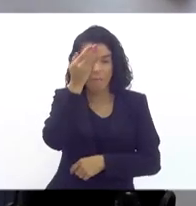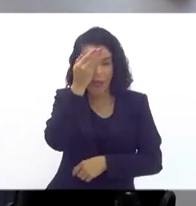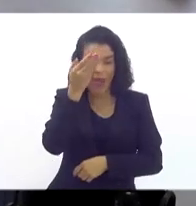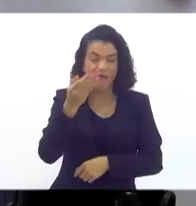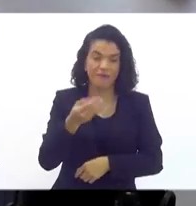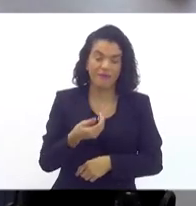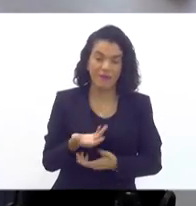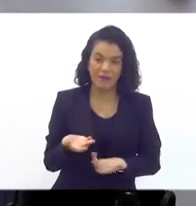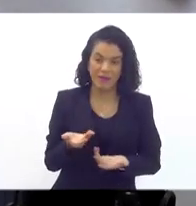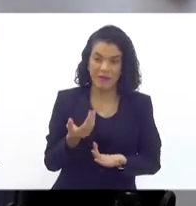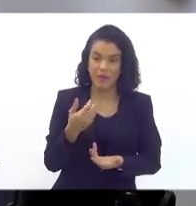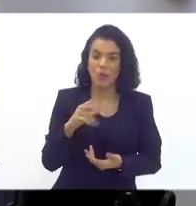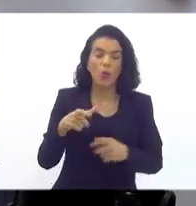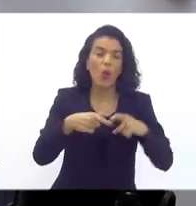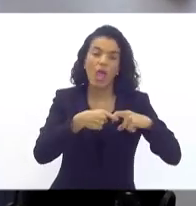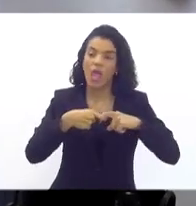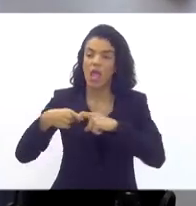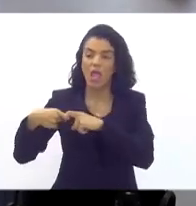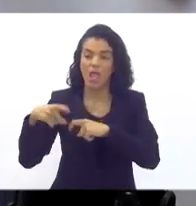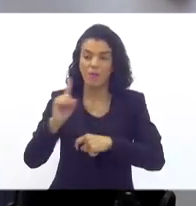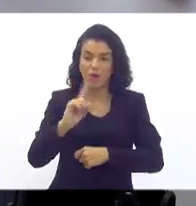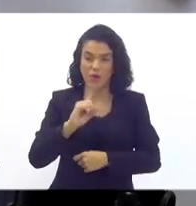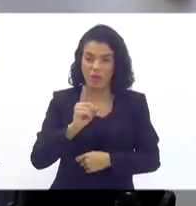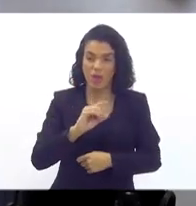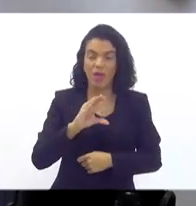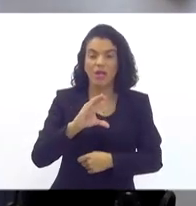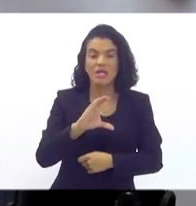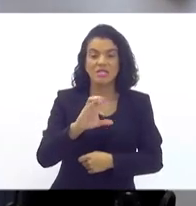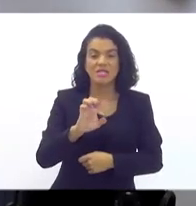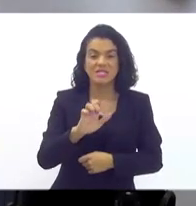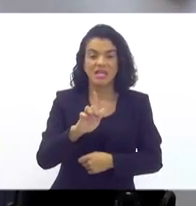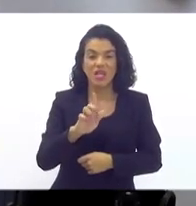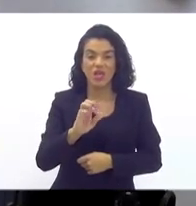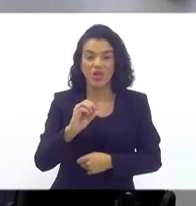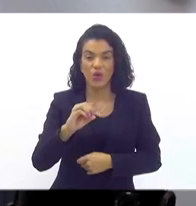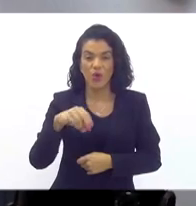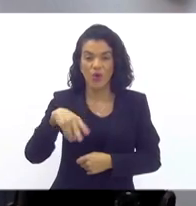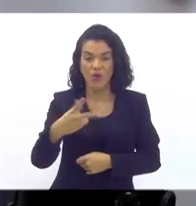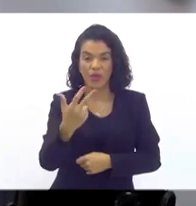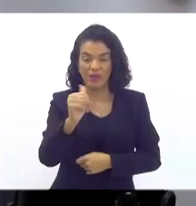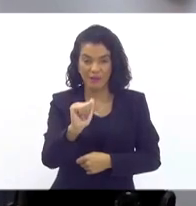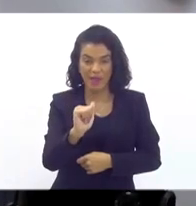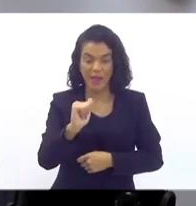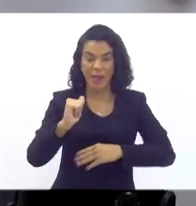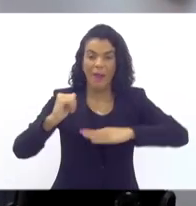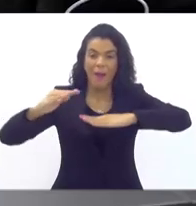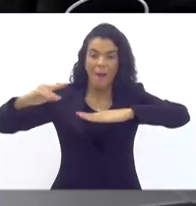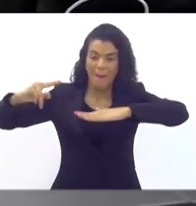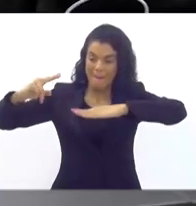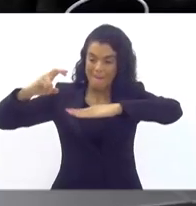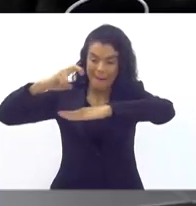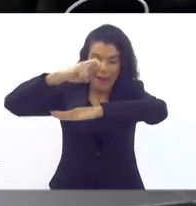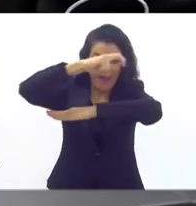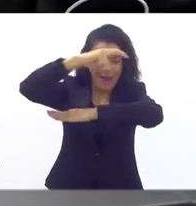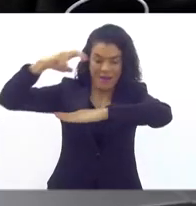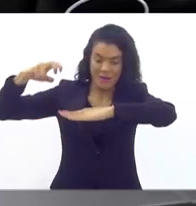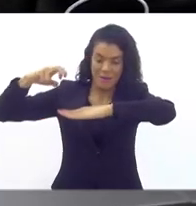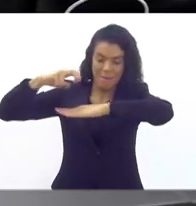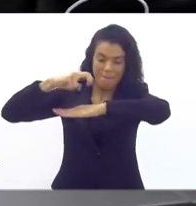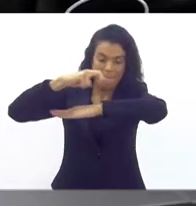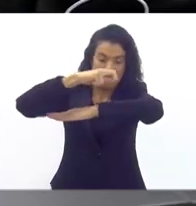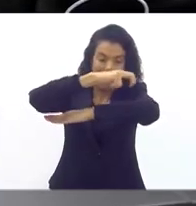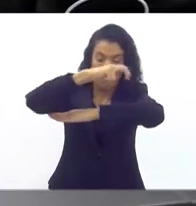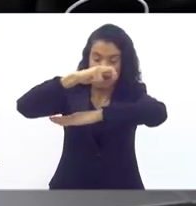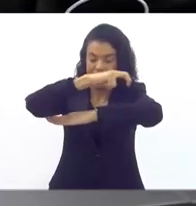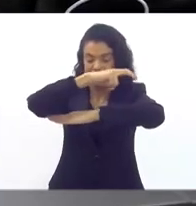na verdade não é nem reboque ou Deputado agora é cegonha eles estão usando cegonha pra transportar os veículos apreendidos muitas vezes